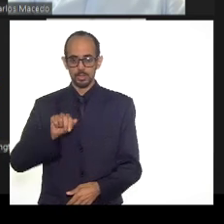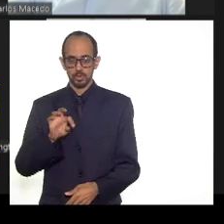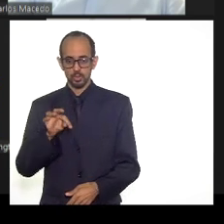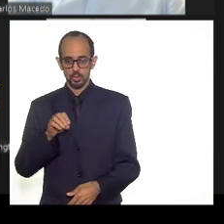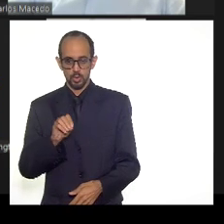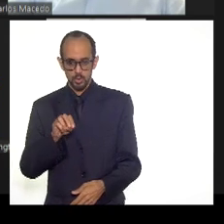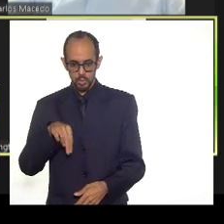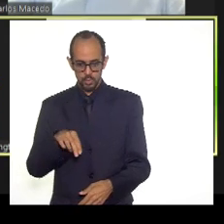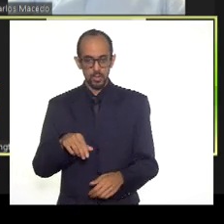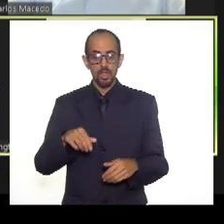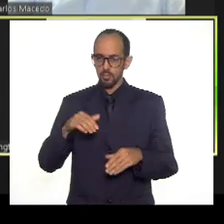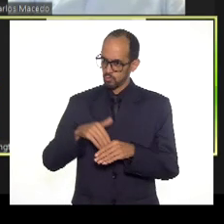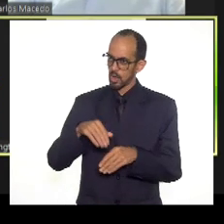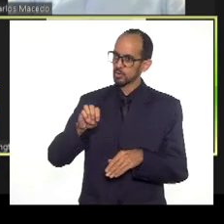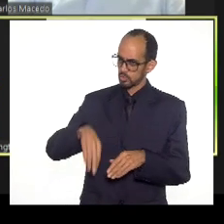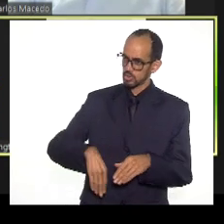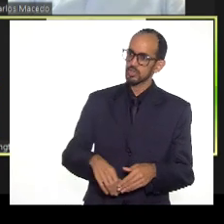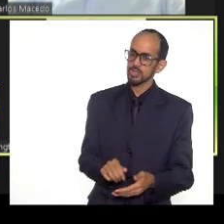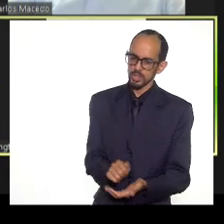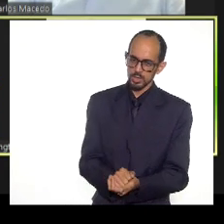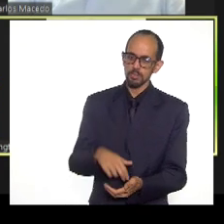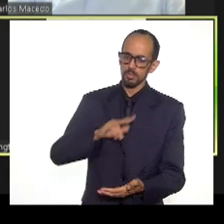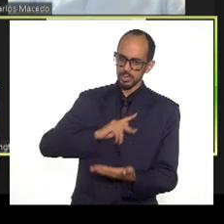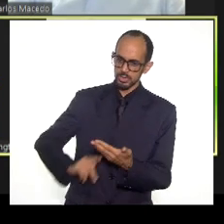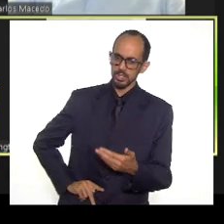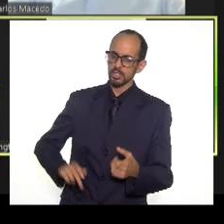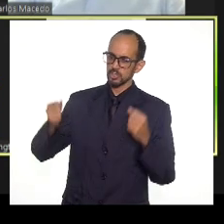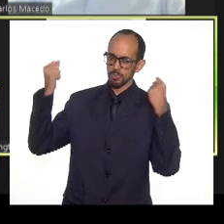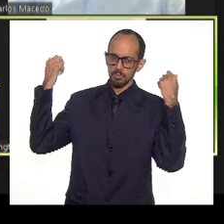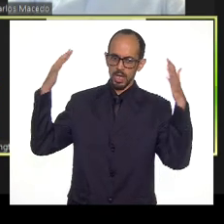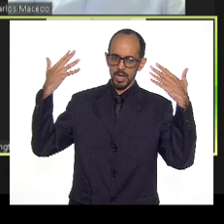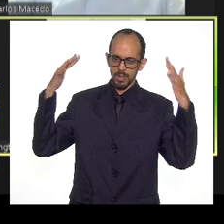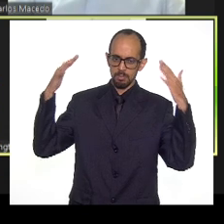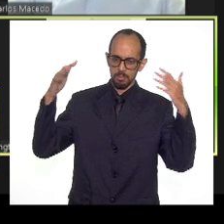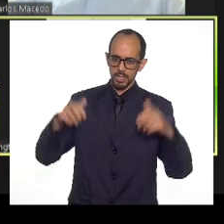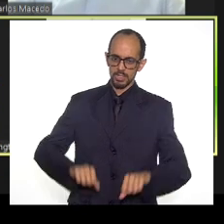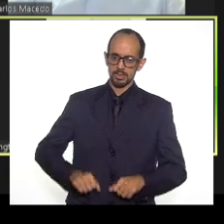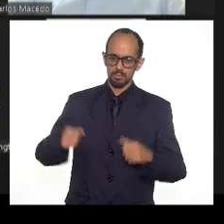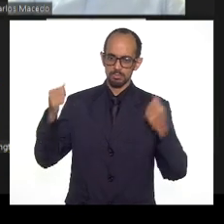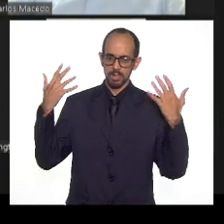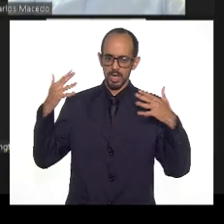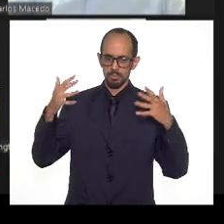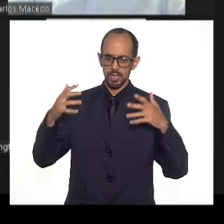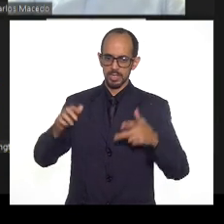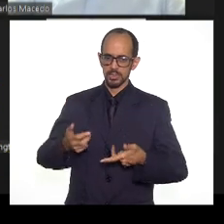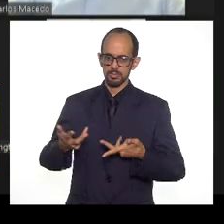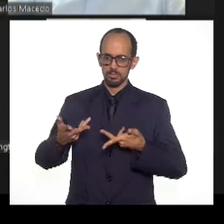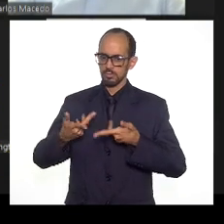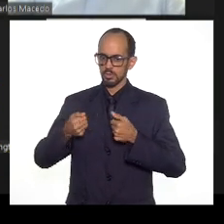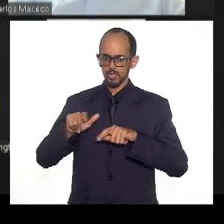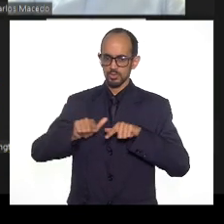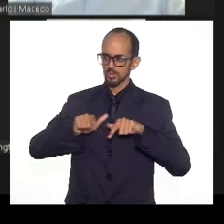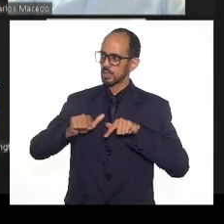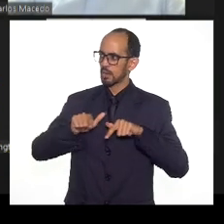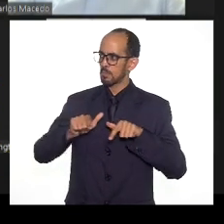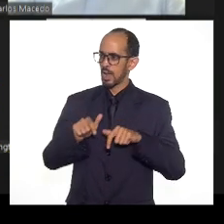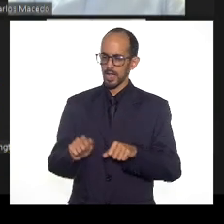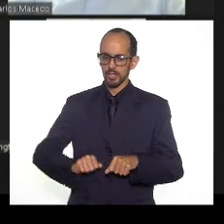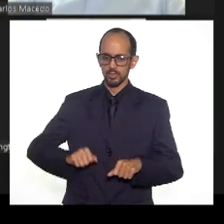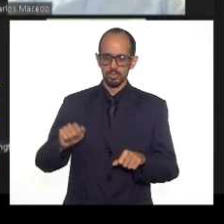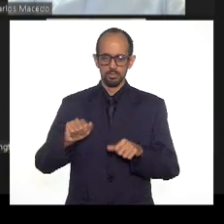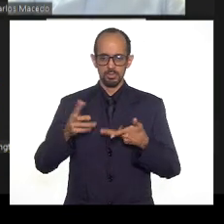Deputado Wellington. Obrigado, meu irmão. Parabéns, presidente, pelo belíssimo trabalho e pela belíssima PEC,